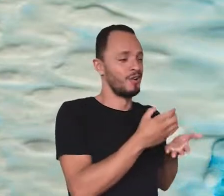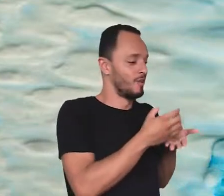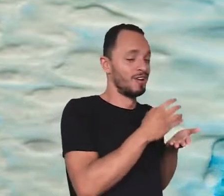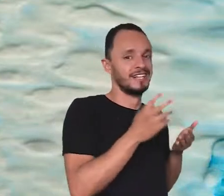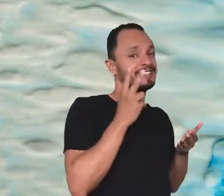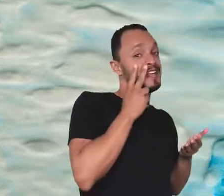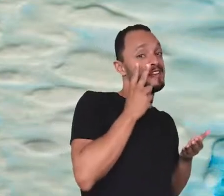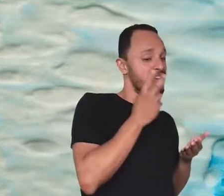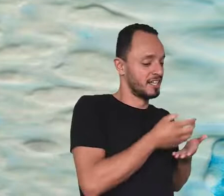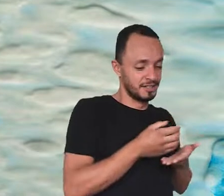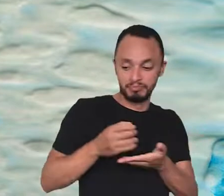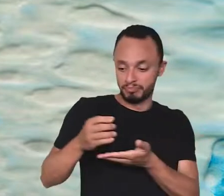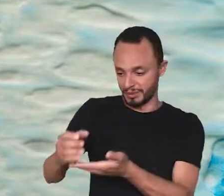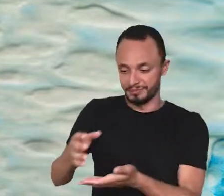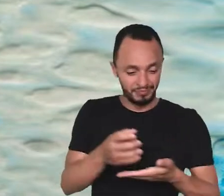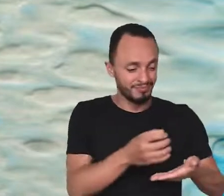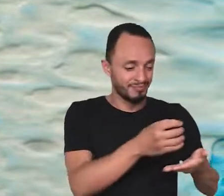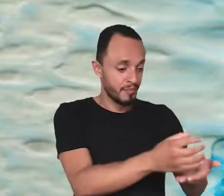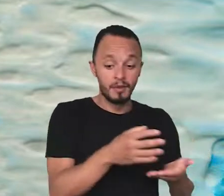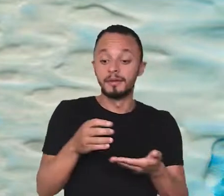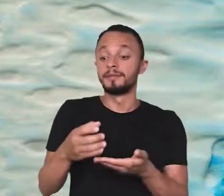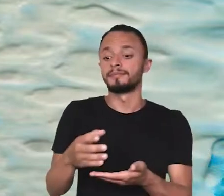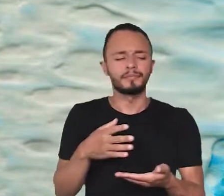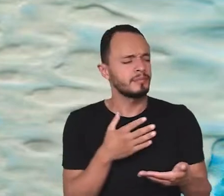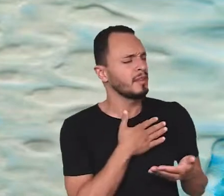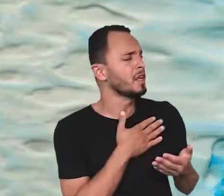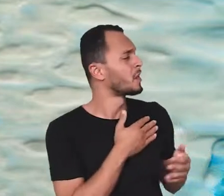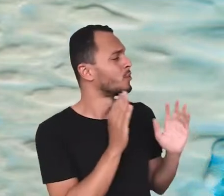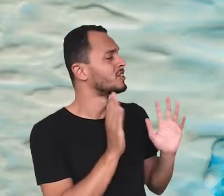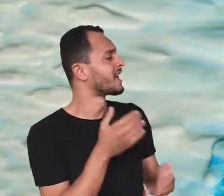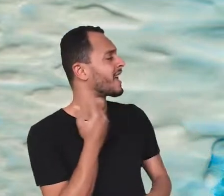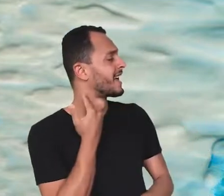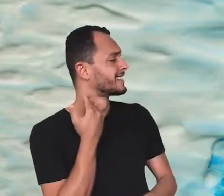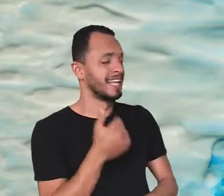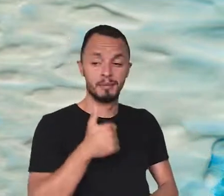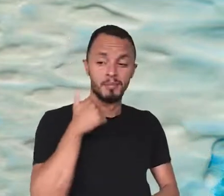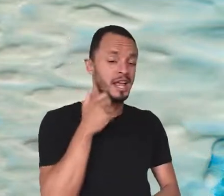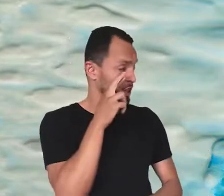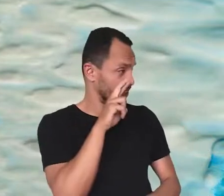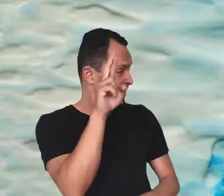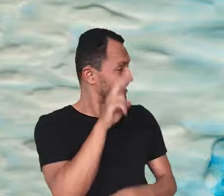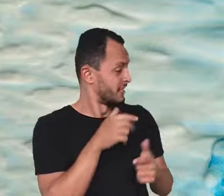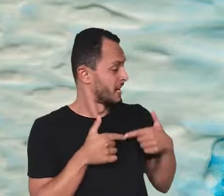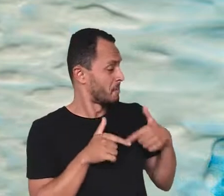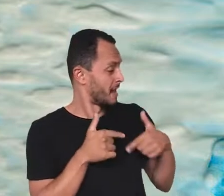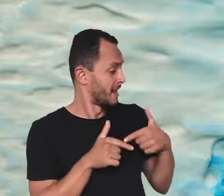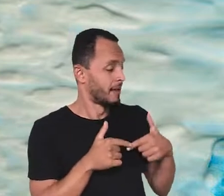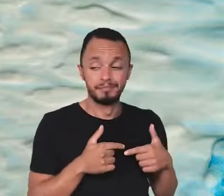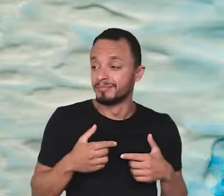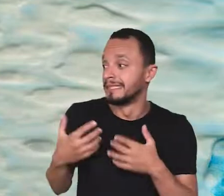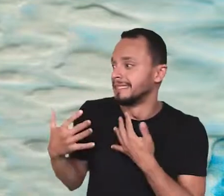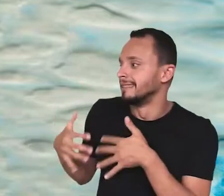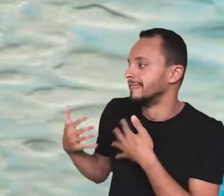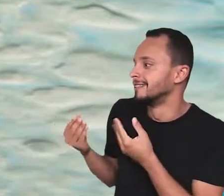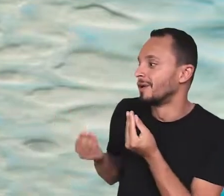A demissão vem, né, meu povo? Por mim que vem, amiga. Já tava por aqui daquele lugar. Não fala não. Mas e agora, hein? Como é